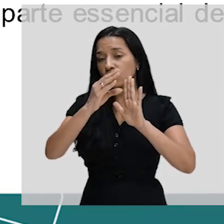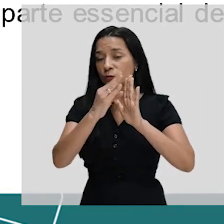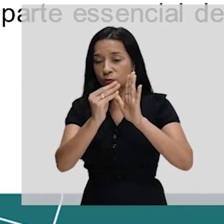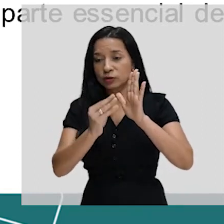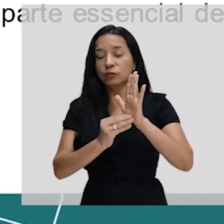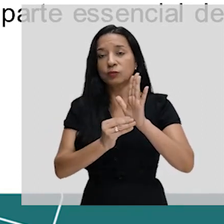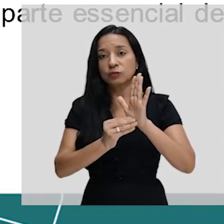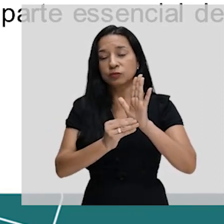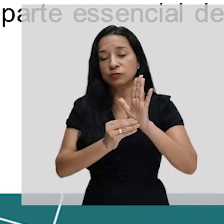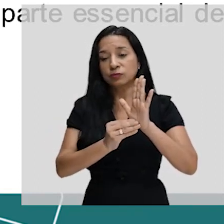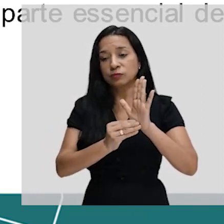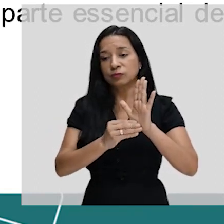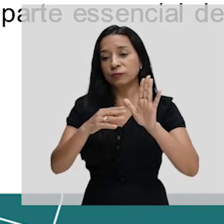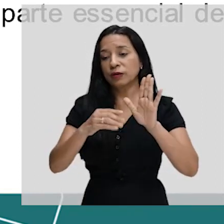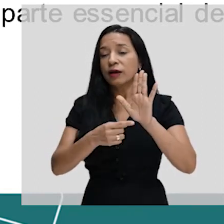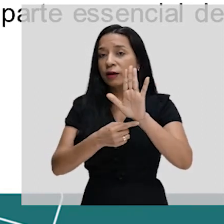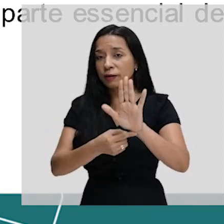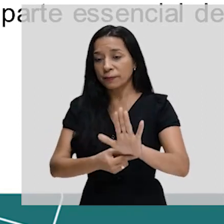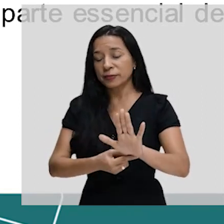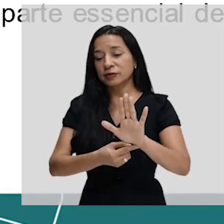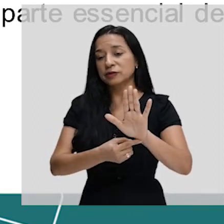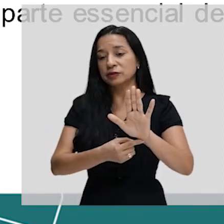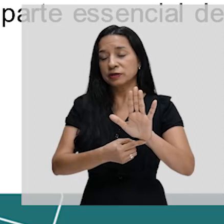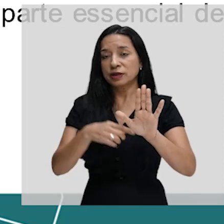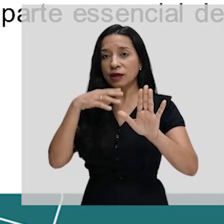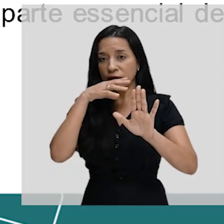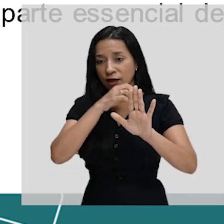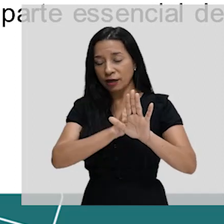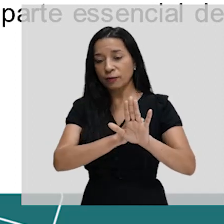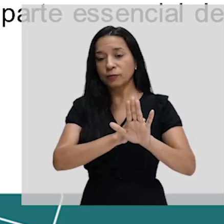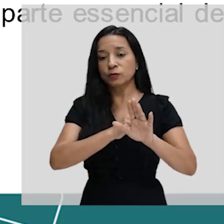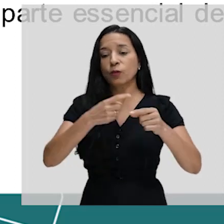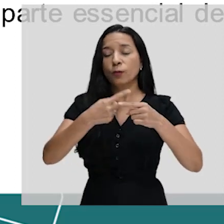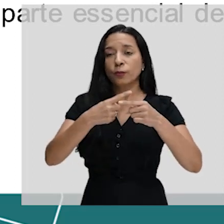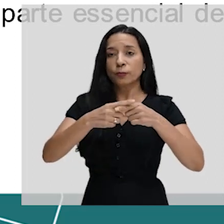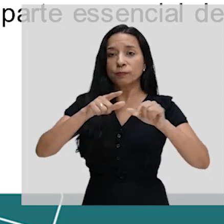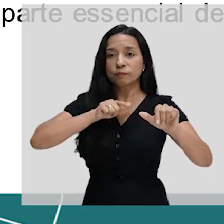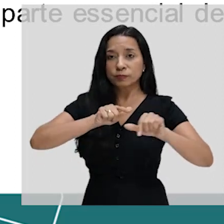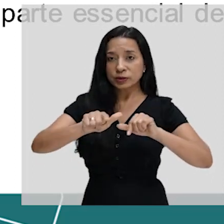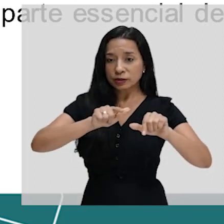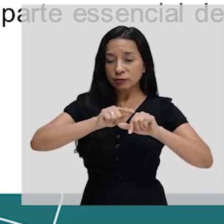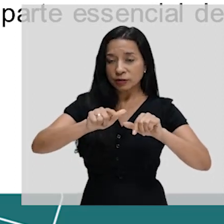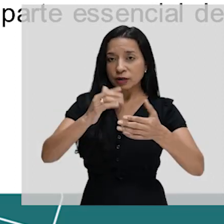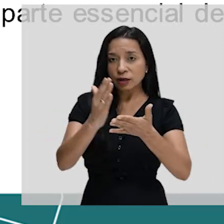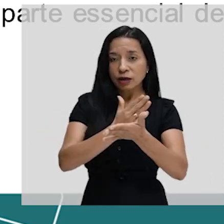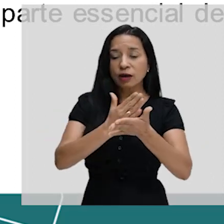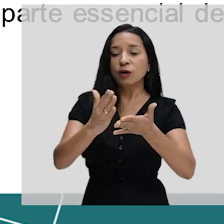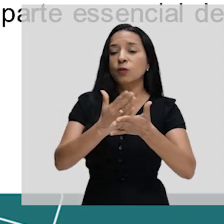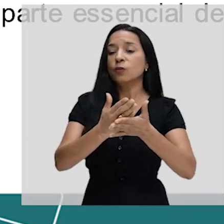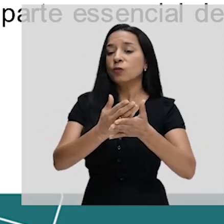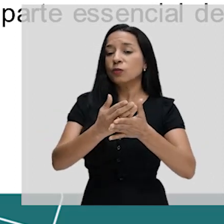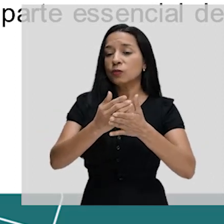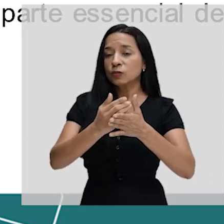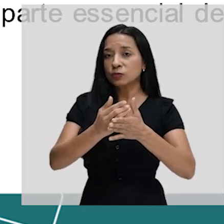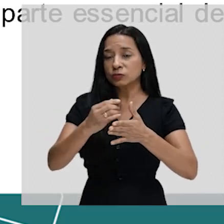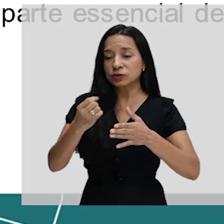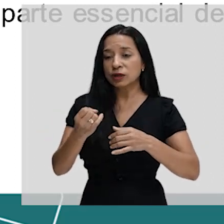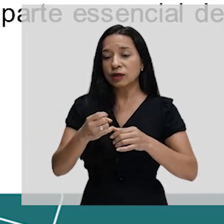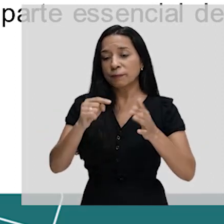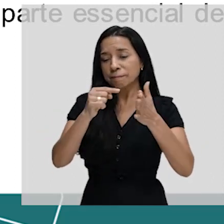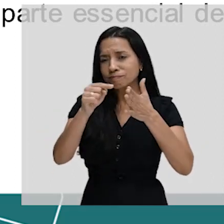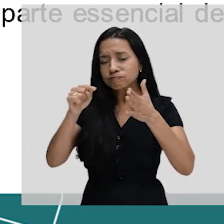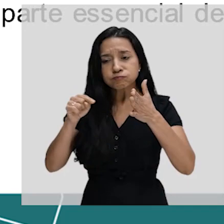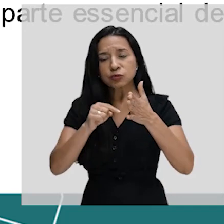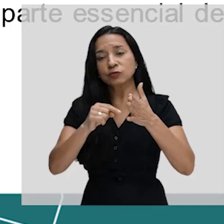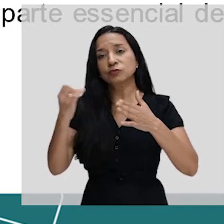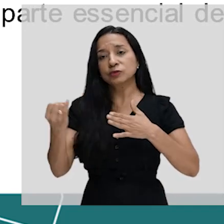esse conteúdo de forma breve, de forma seletiva. Por quê? Porque eu vou trabalhar alguns pontos daquele assunto. Por isso que tem